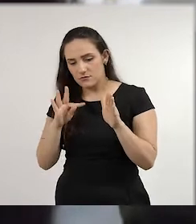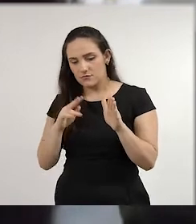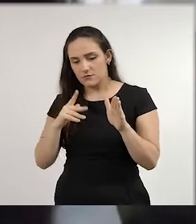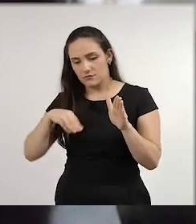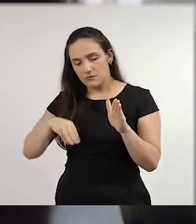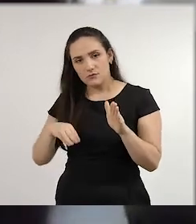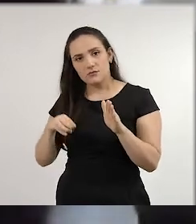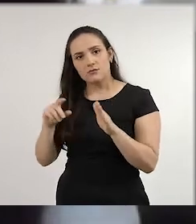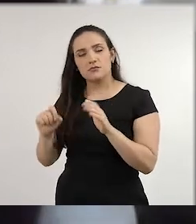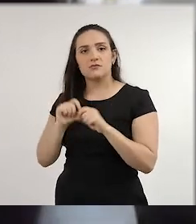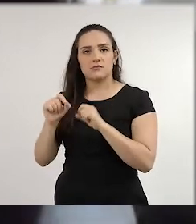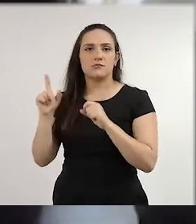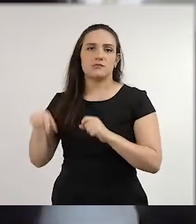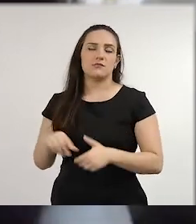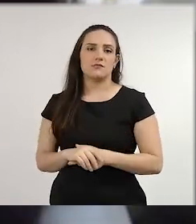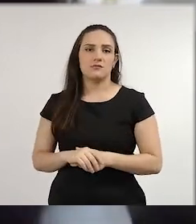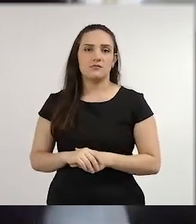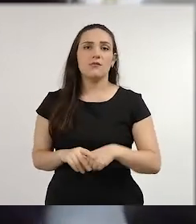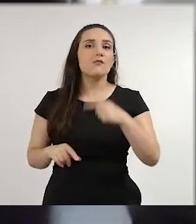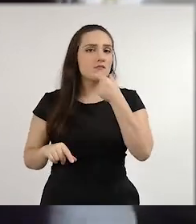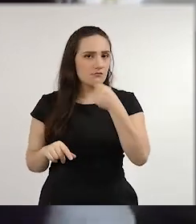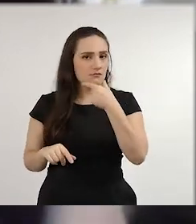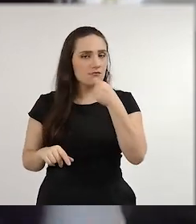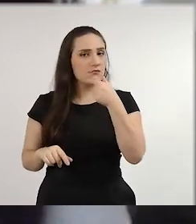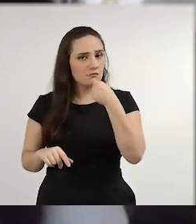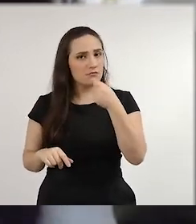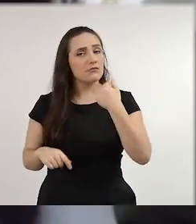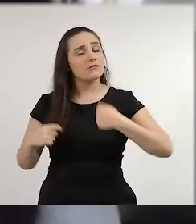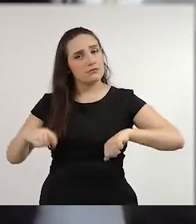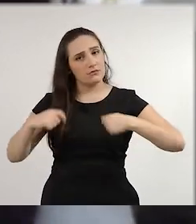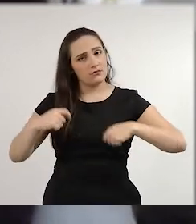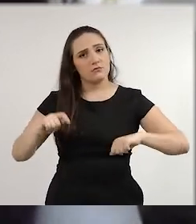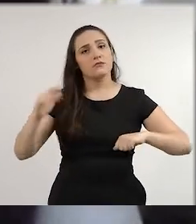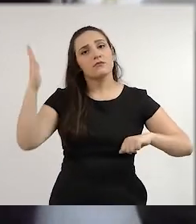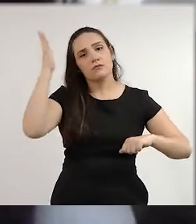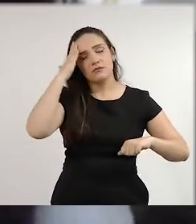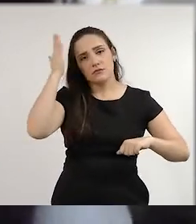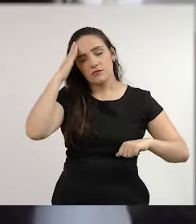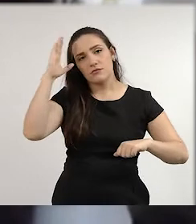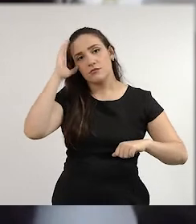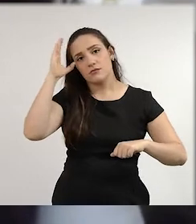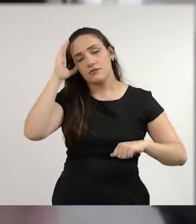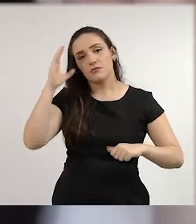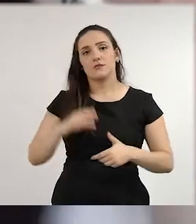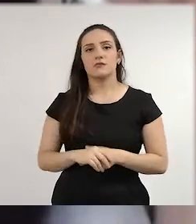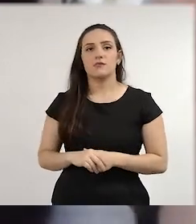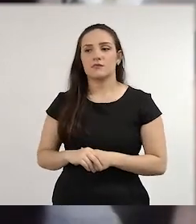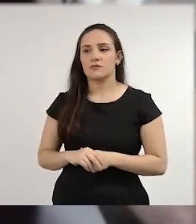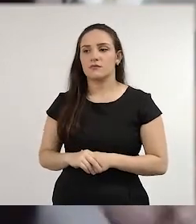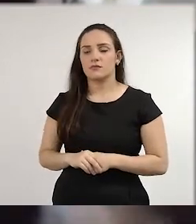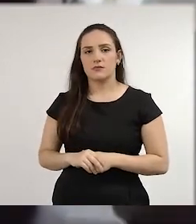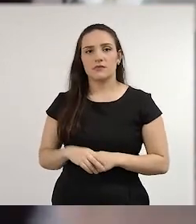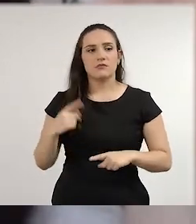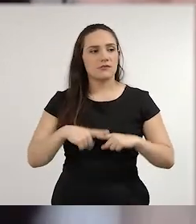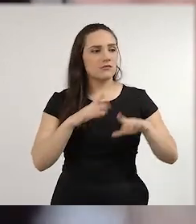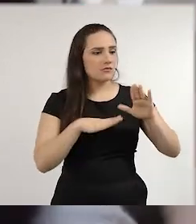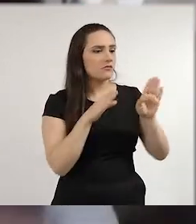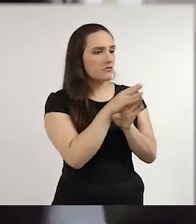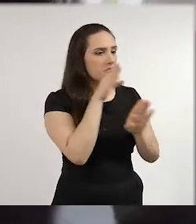o menino saber o que é poluição, porque a ejaculação vai acontecer à noite. E a gente só fala da